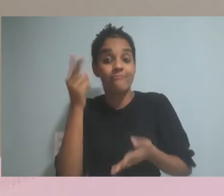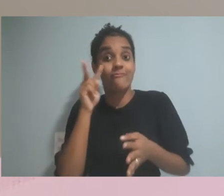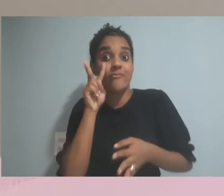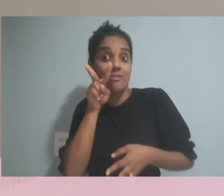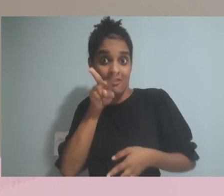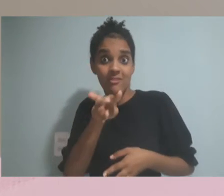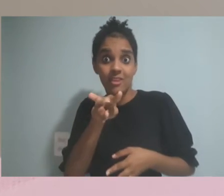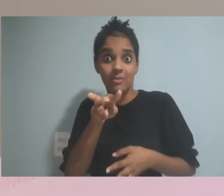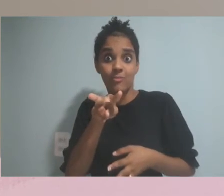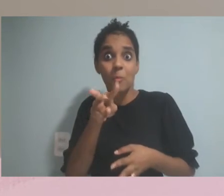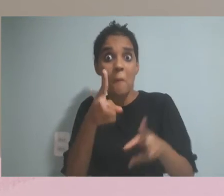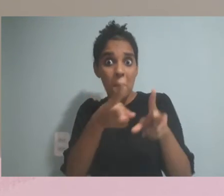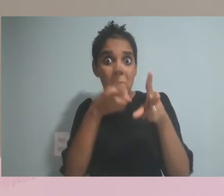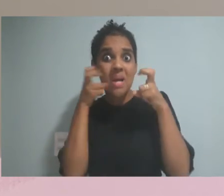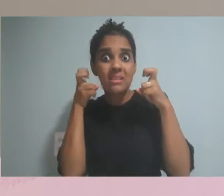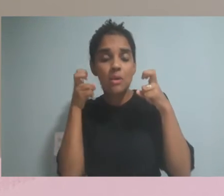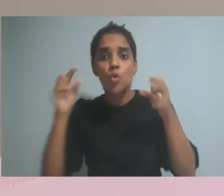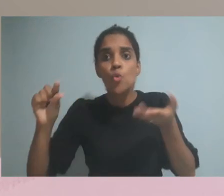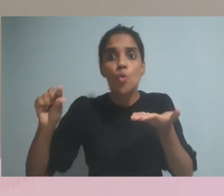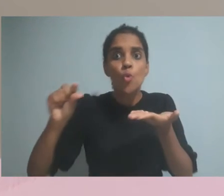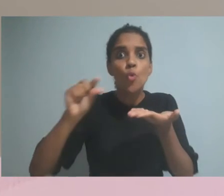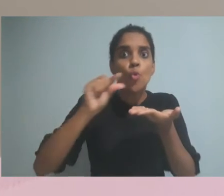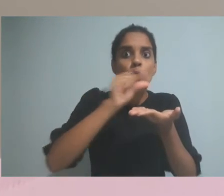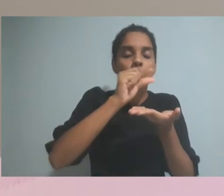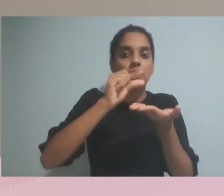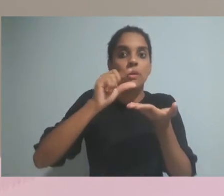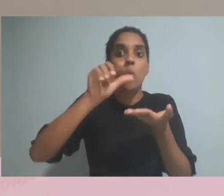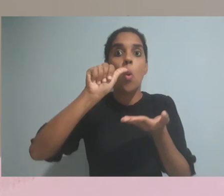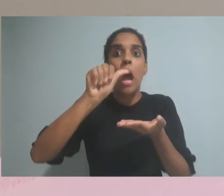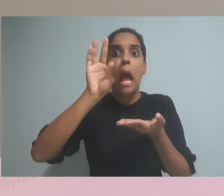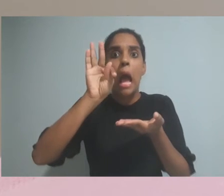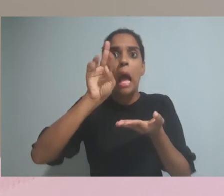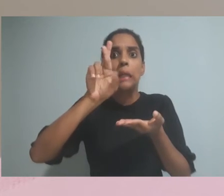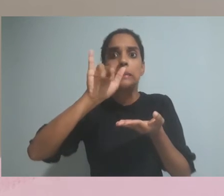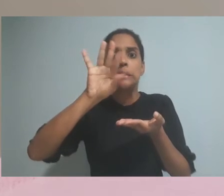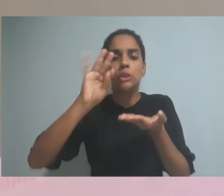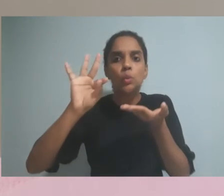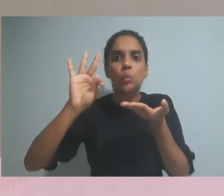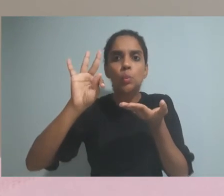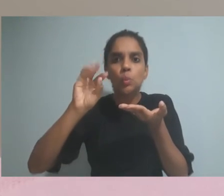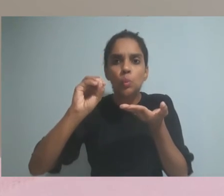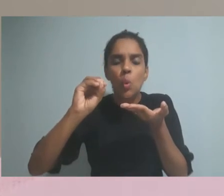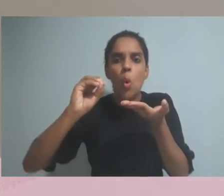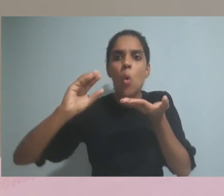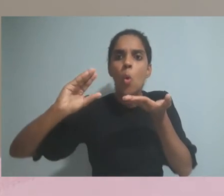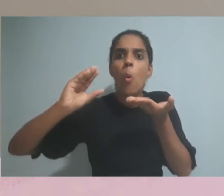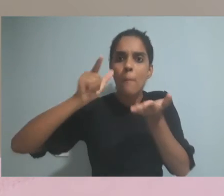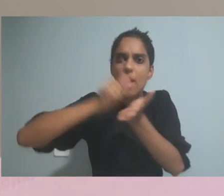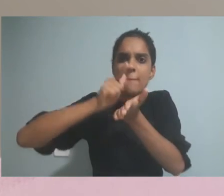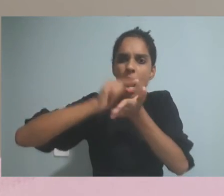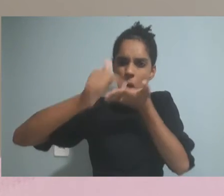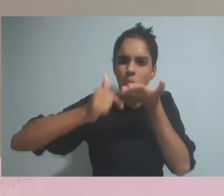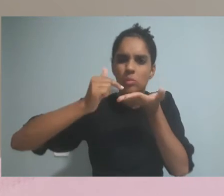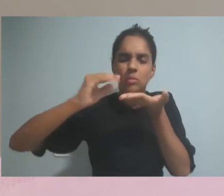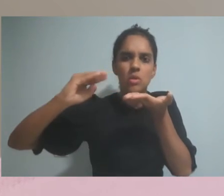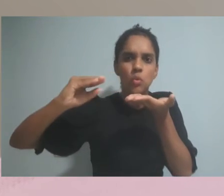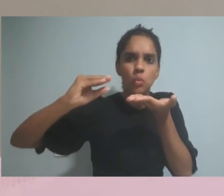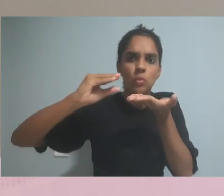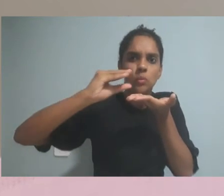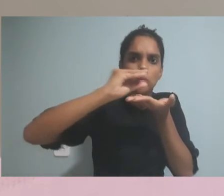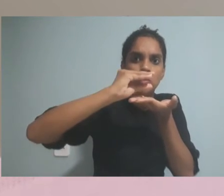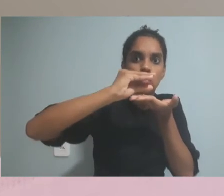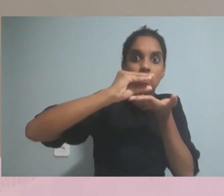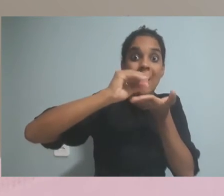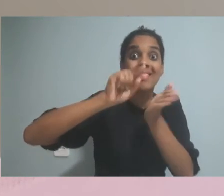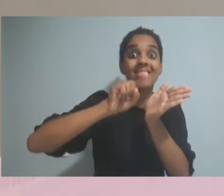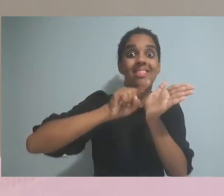Então, pessoal, olhando por esse ângulo, se o canudo, ao ser atritado com papel toalha, ficar